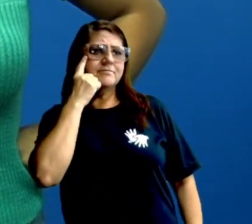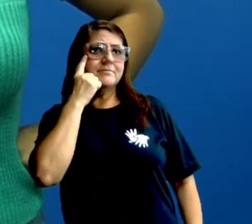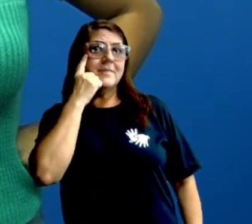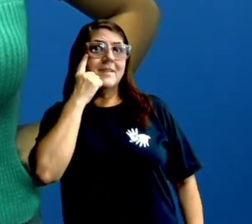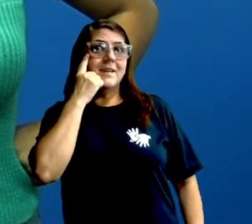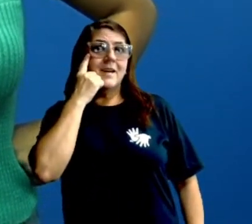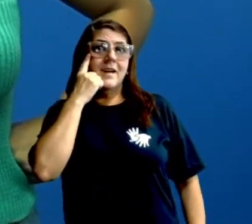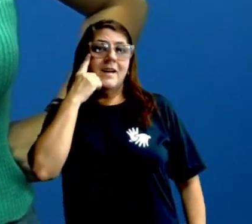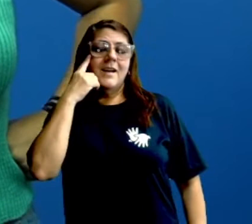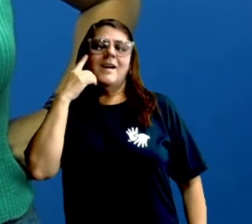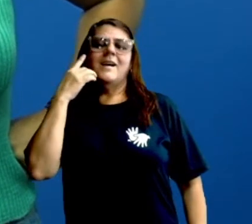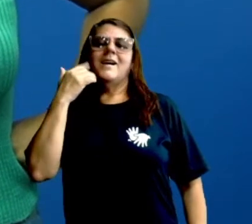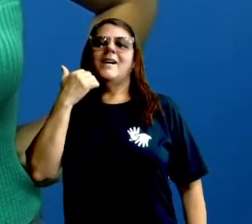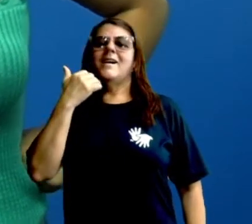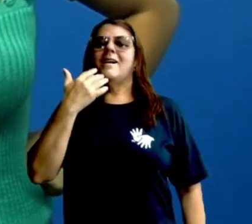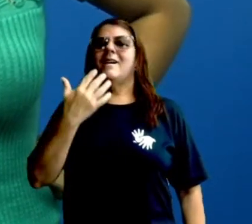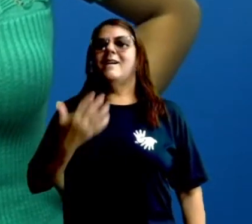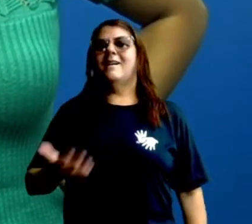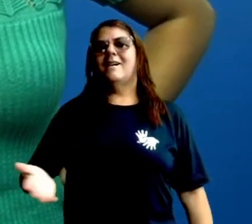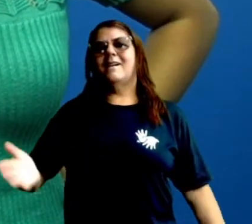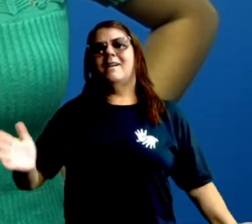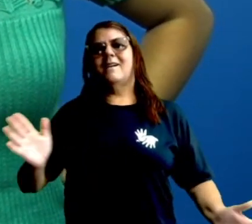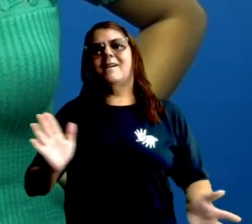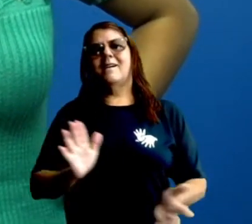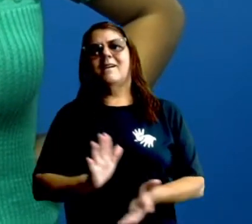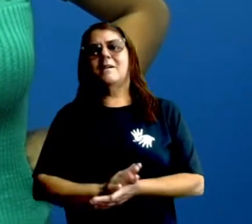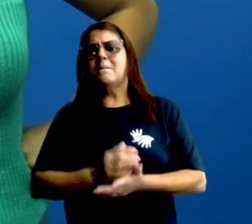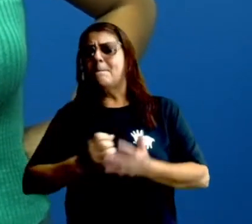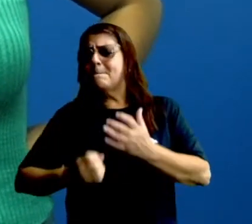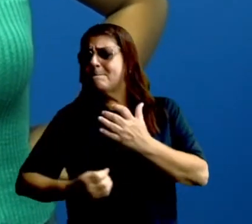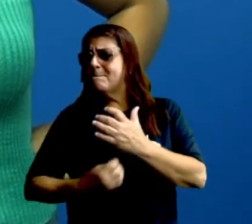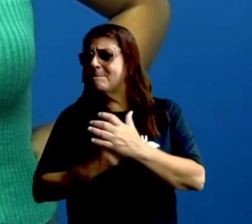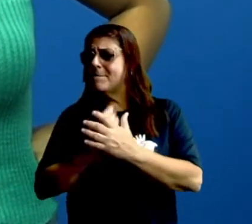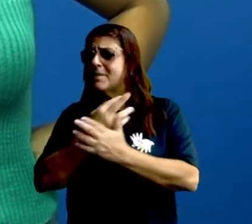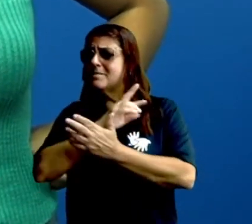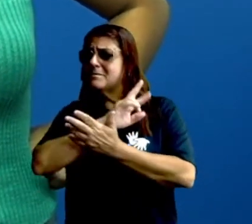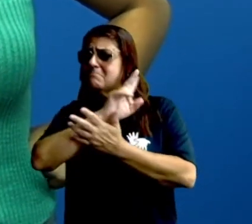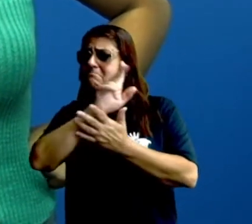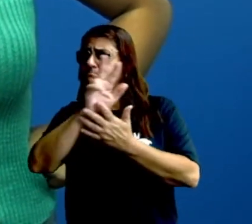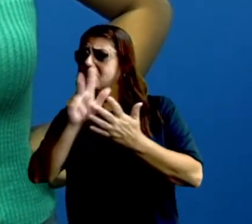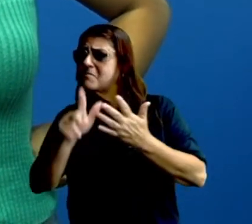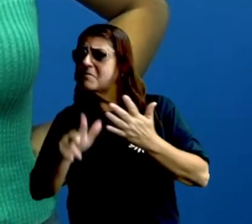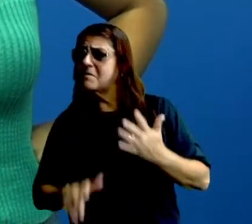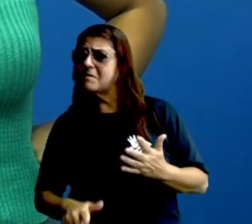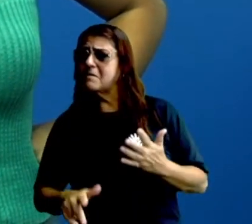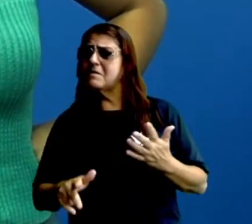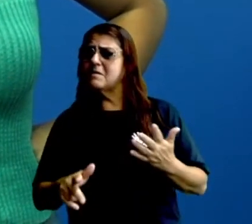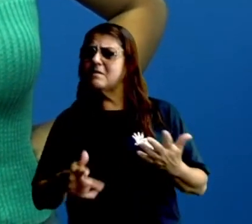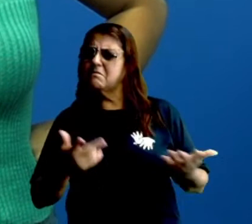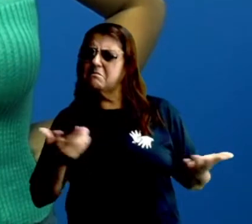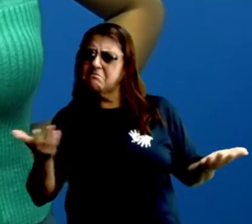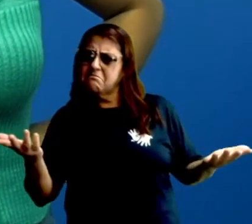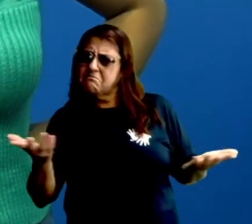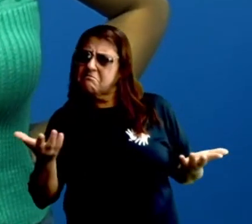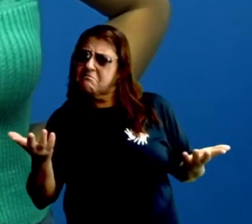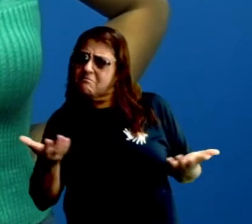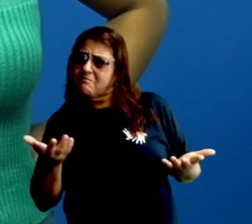haja assim espécies de plantas será